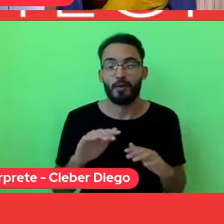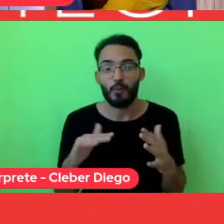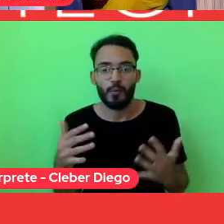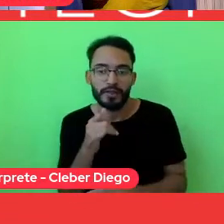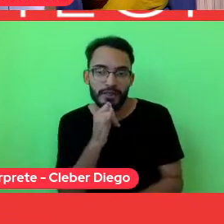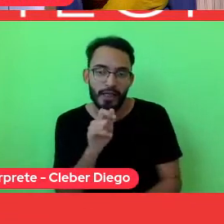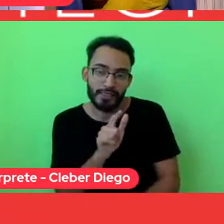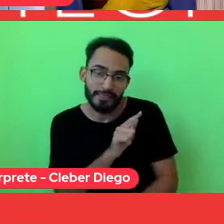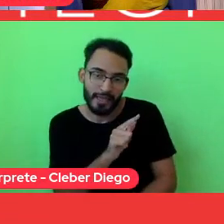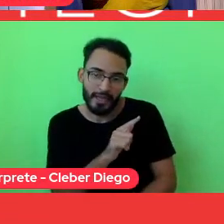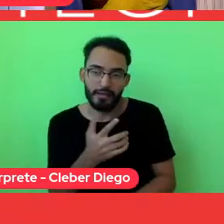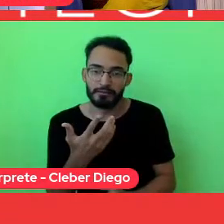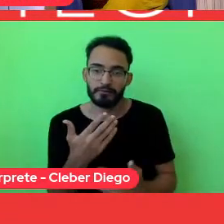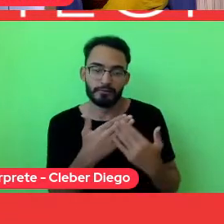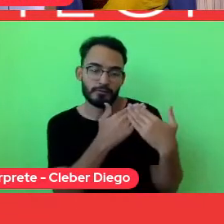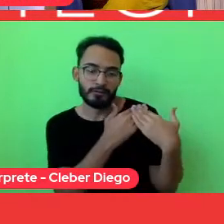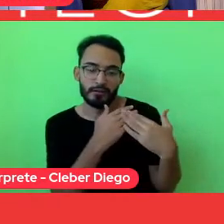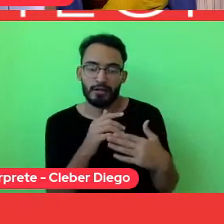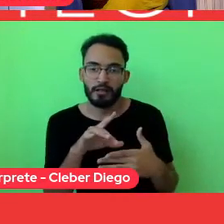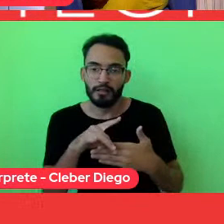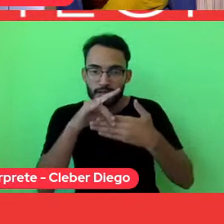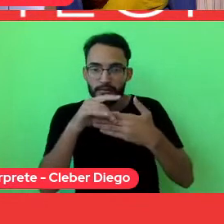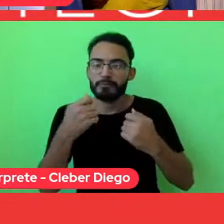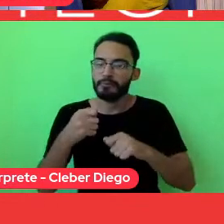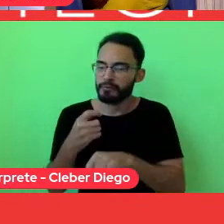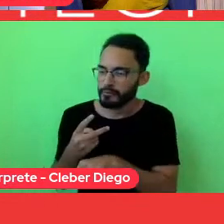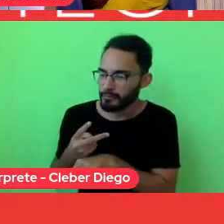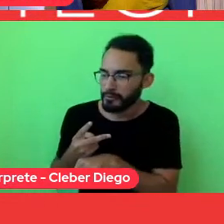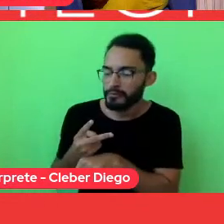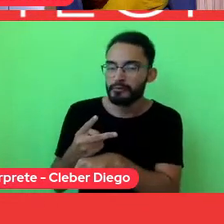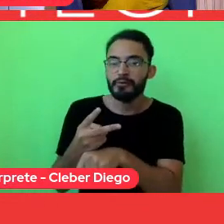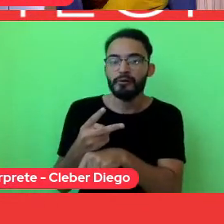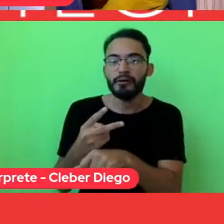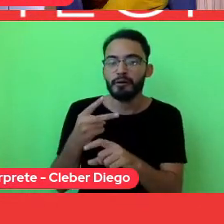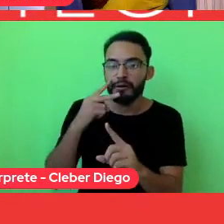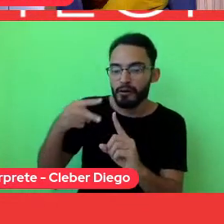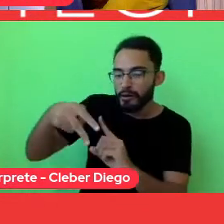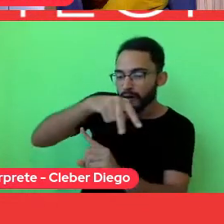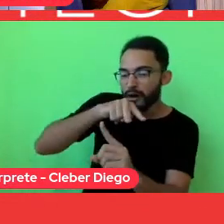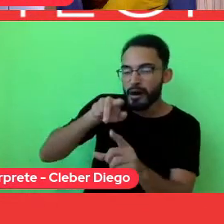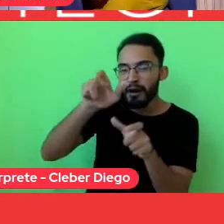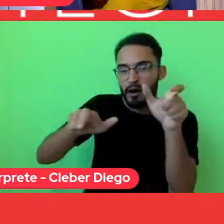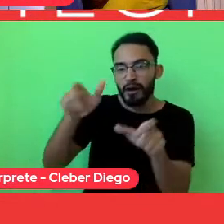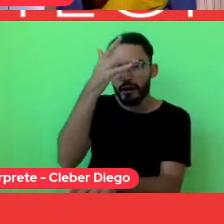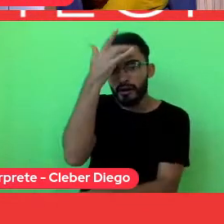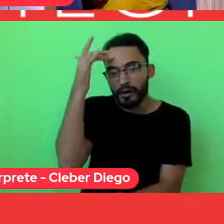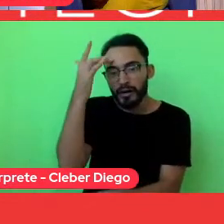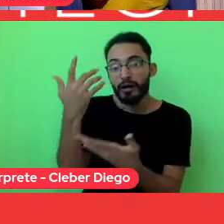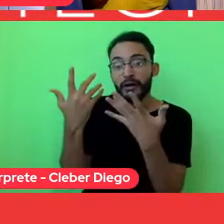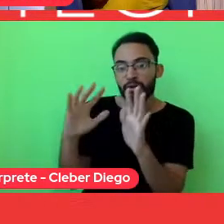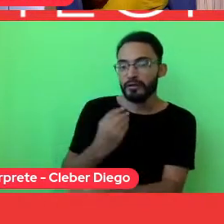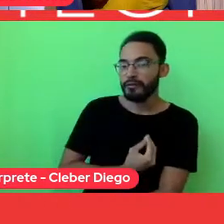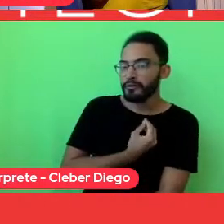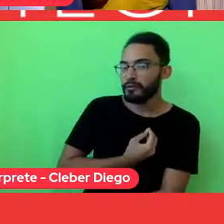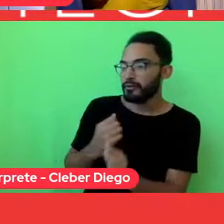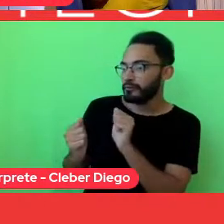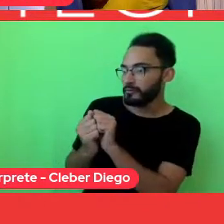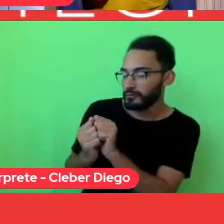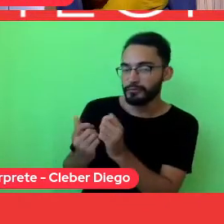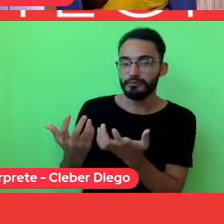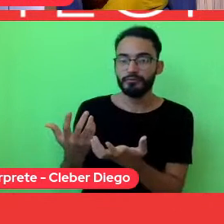esse papel de liderança, a gente tem que buscar muito olhar para as pessoas que estão com você ali, que